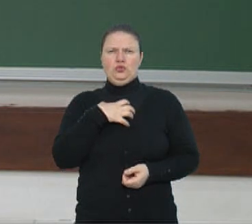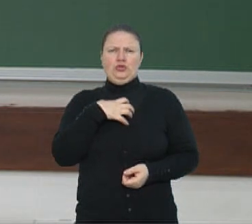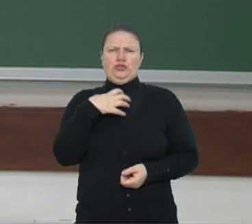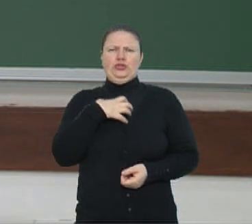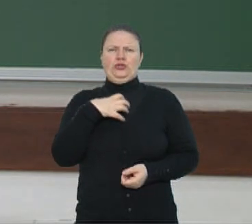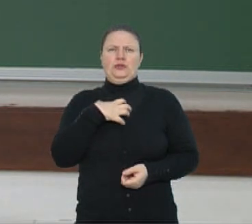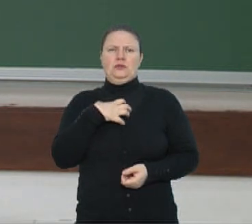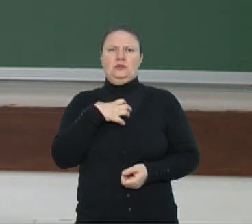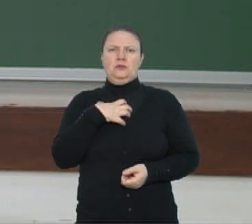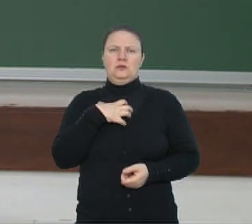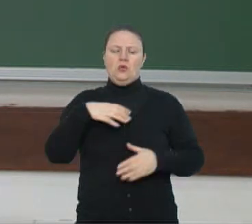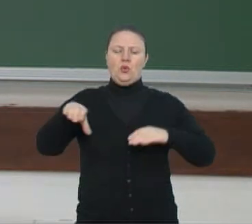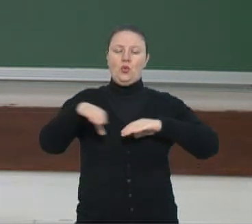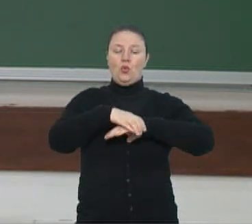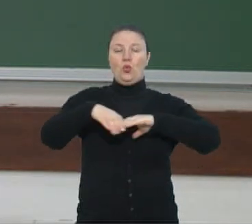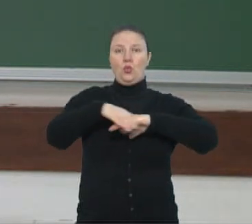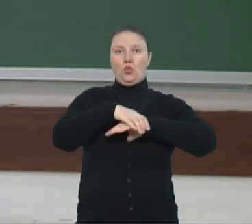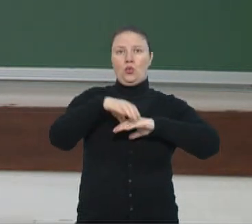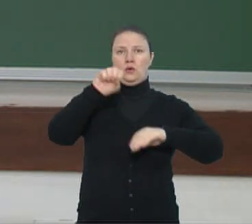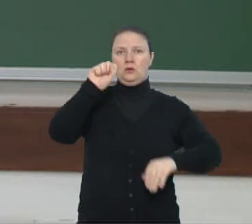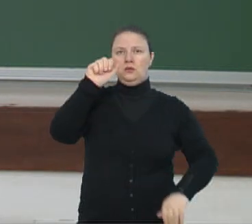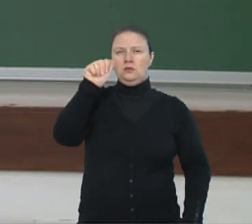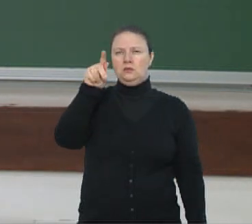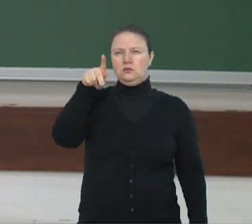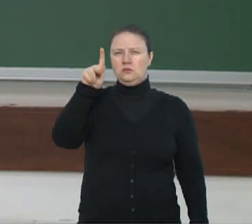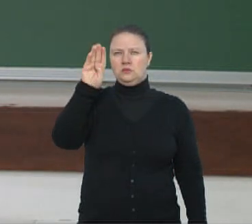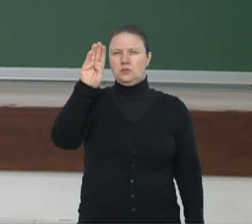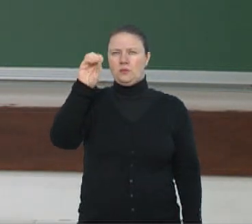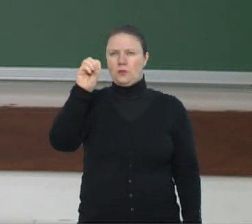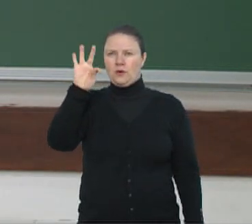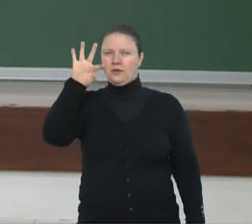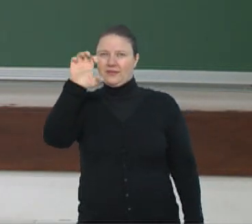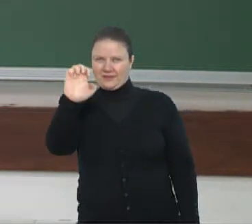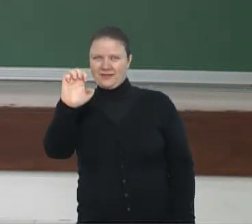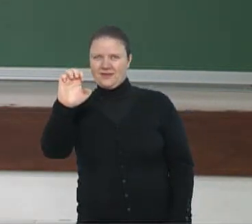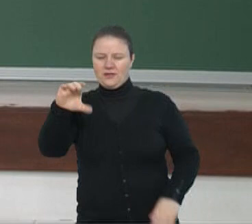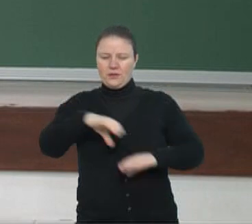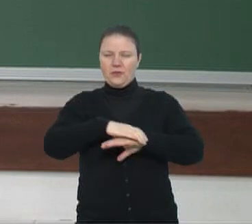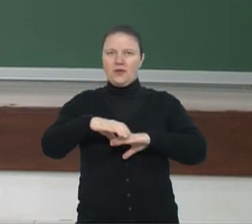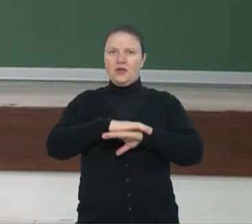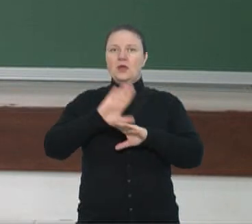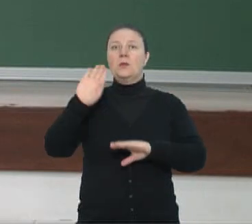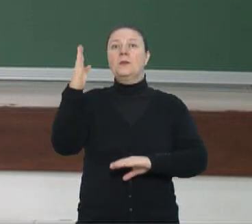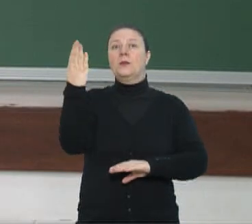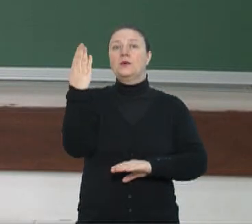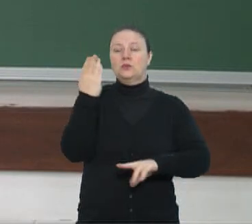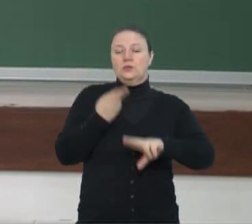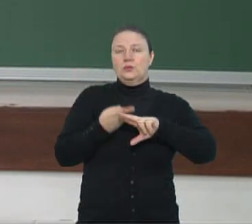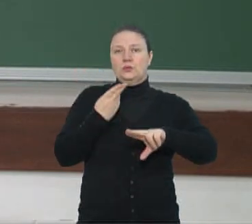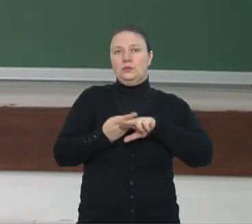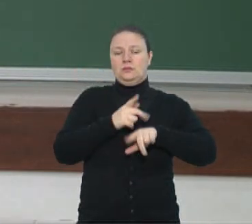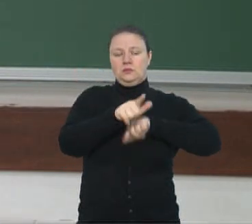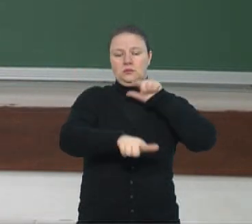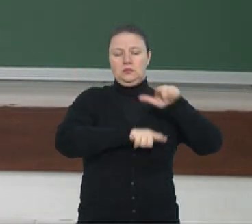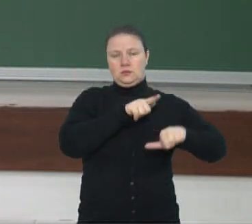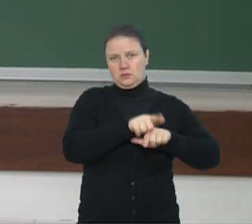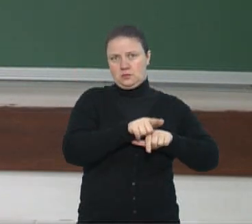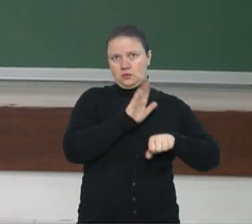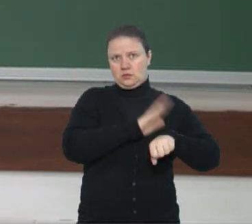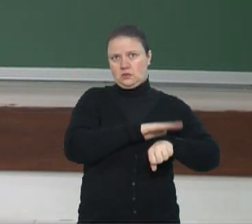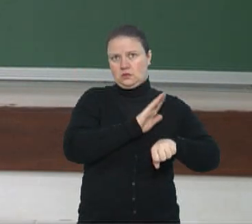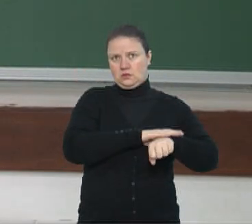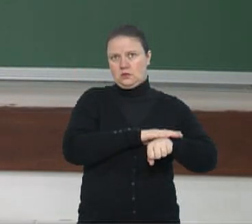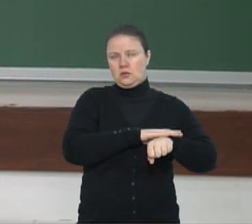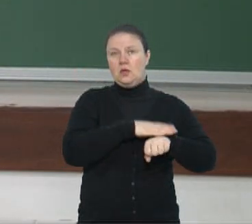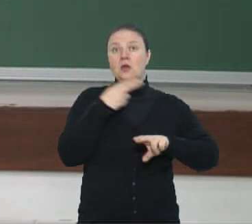aqui, é um sabote. Esse sabote era uma espécie de tamanco de madeira que era muito usado pelos trabalhadores nessa época e que